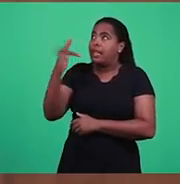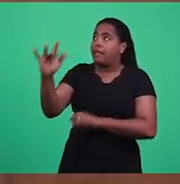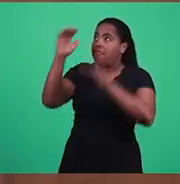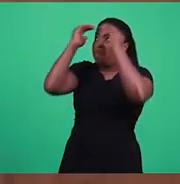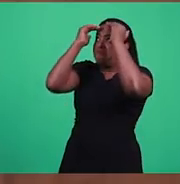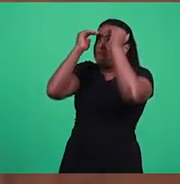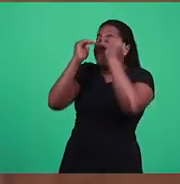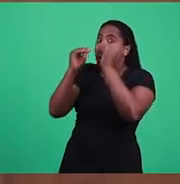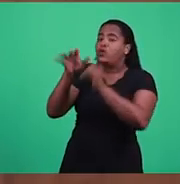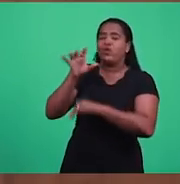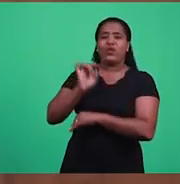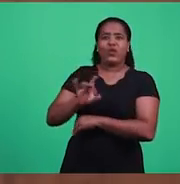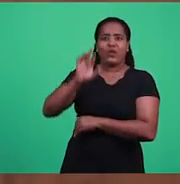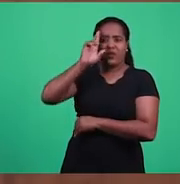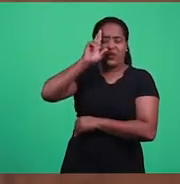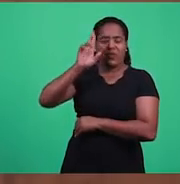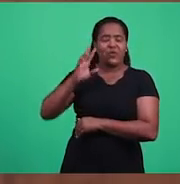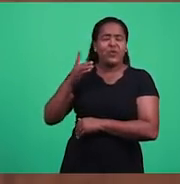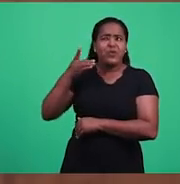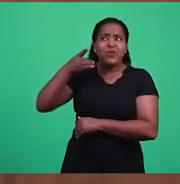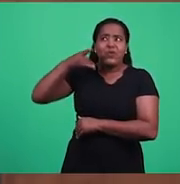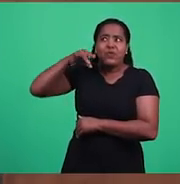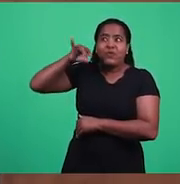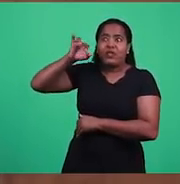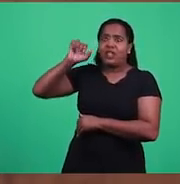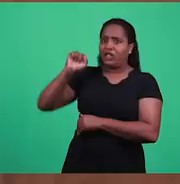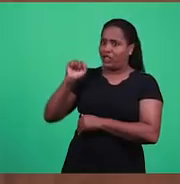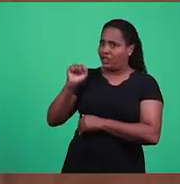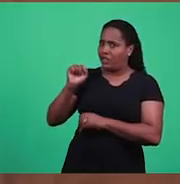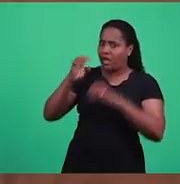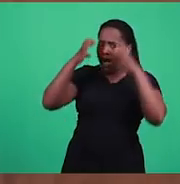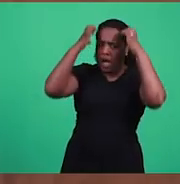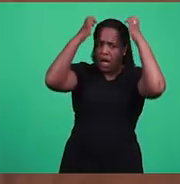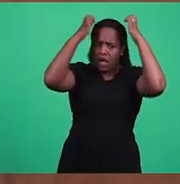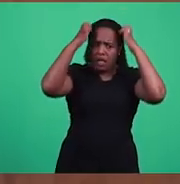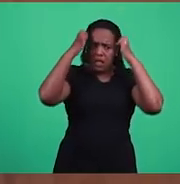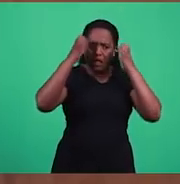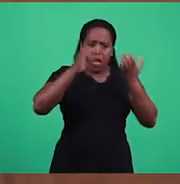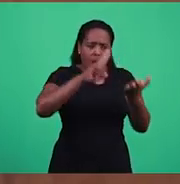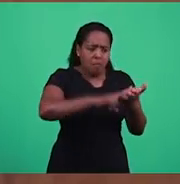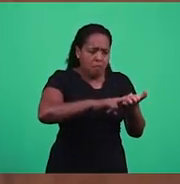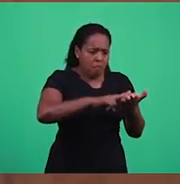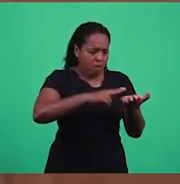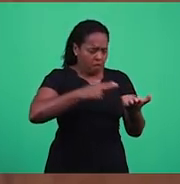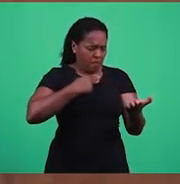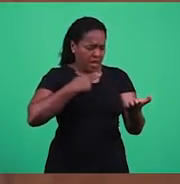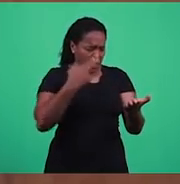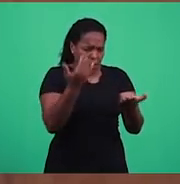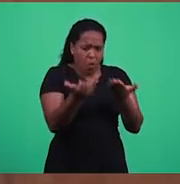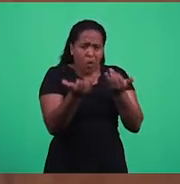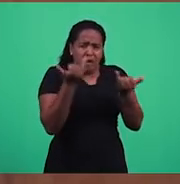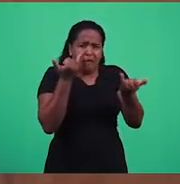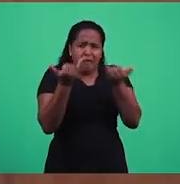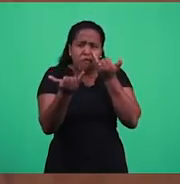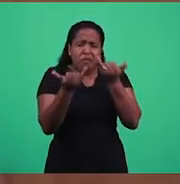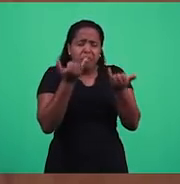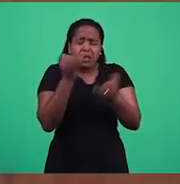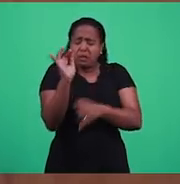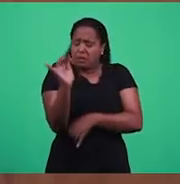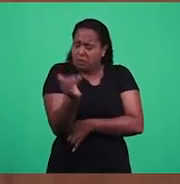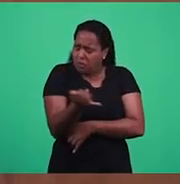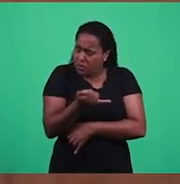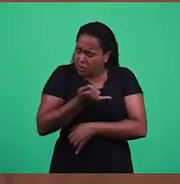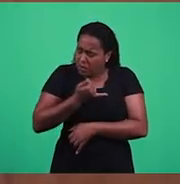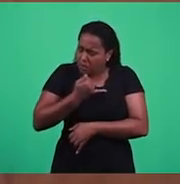um dia Esther recebeu uma carta com uma notícia muito triste. Que notícia